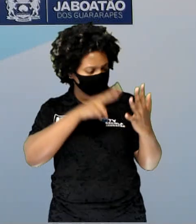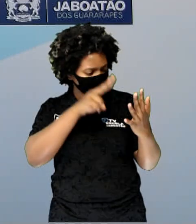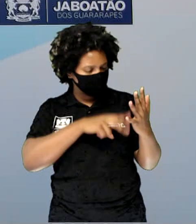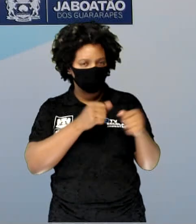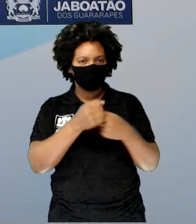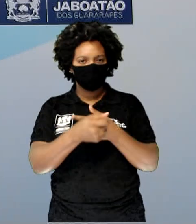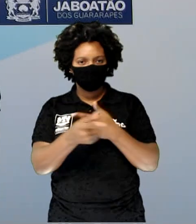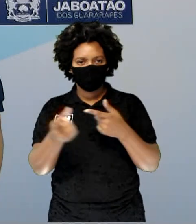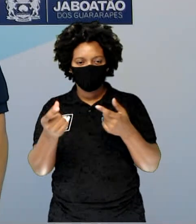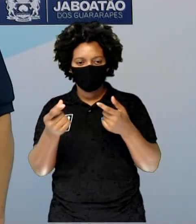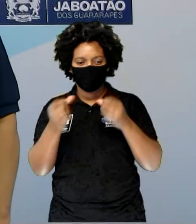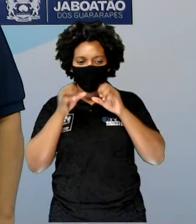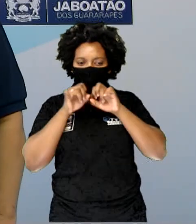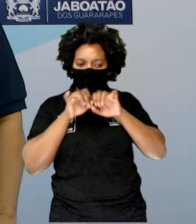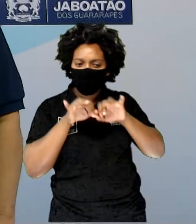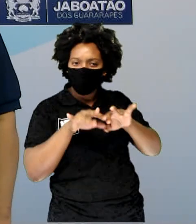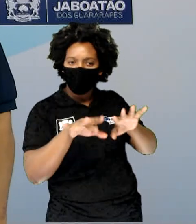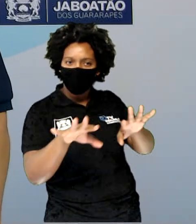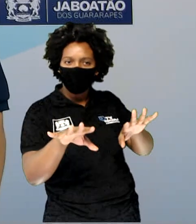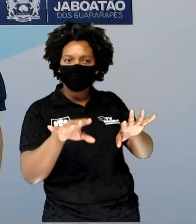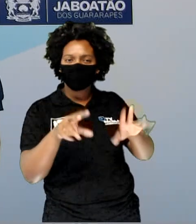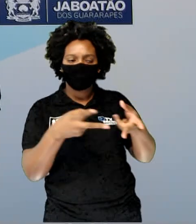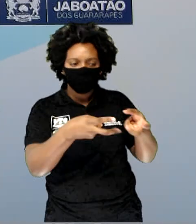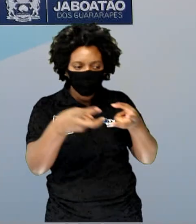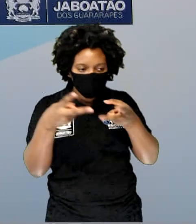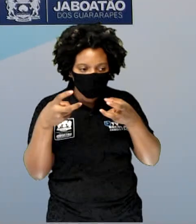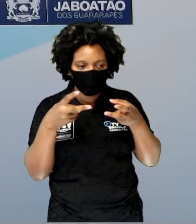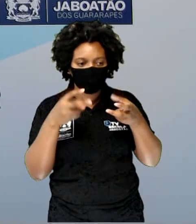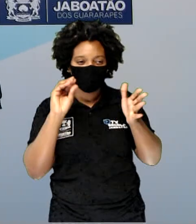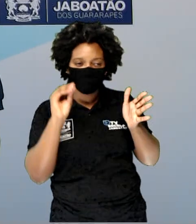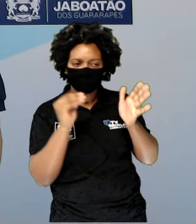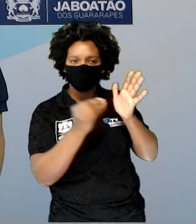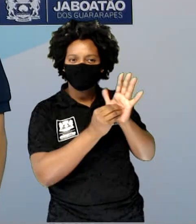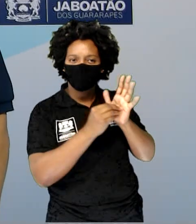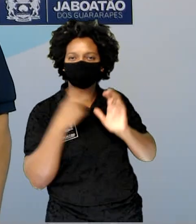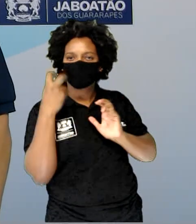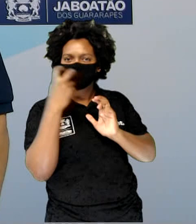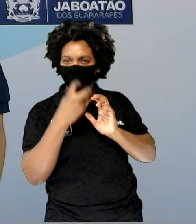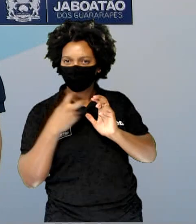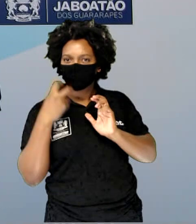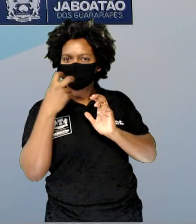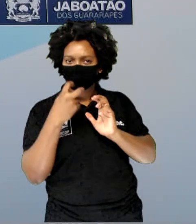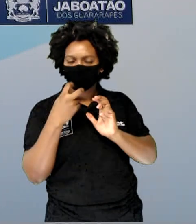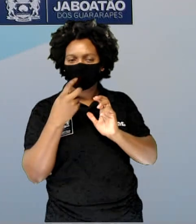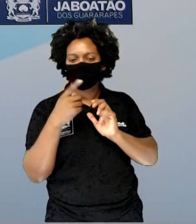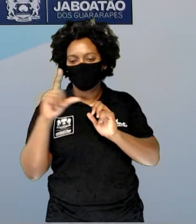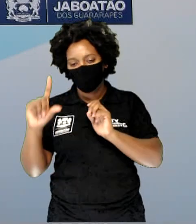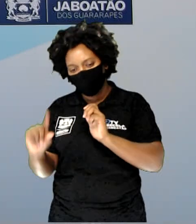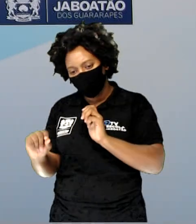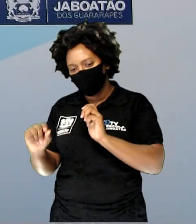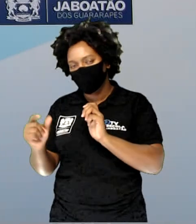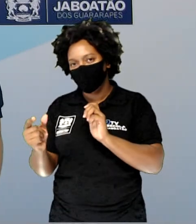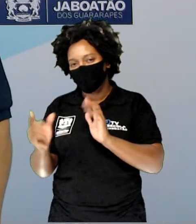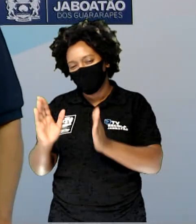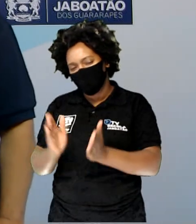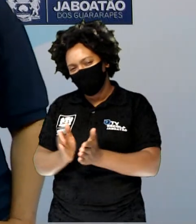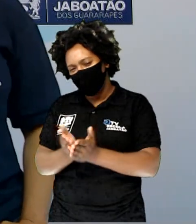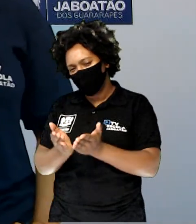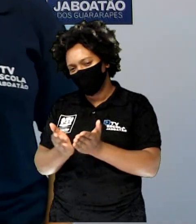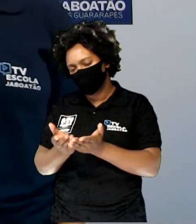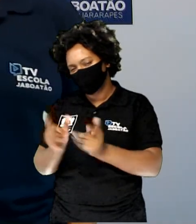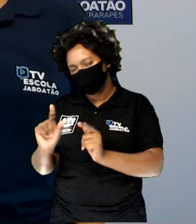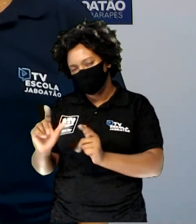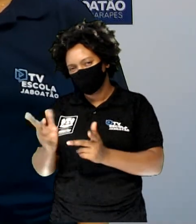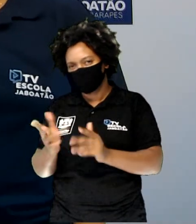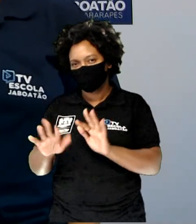questão da marca de oralidade. Você percebe a questão aí dela ser uma pessoa humilde, de pouca escolaridade,